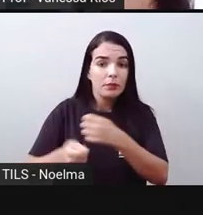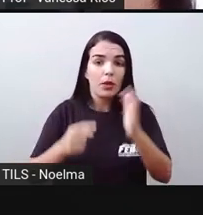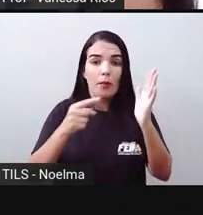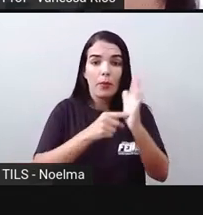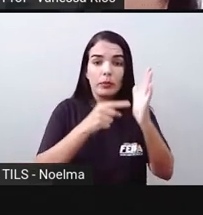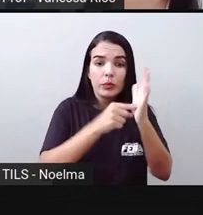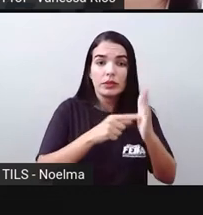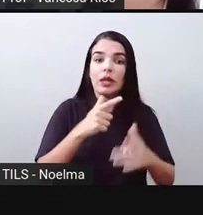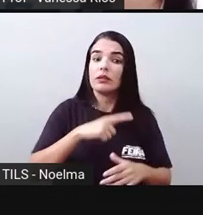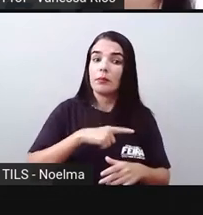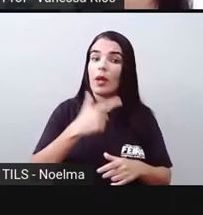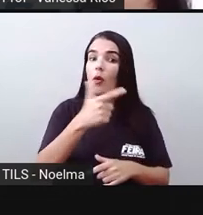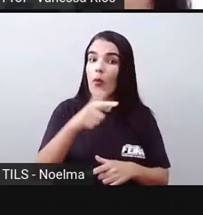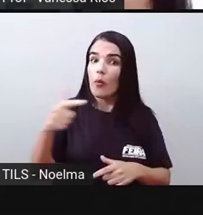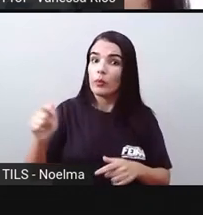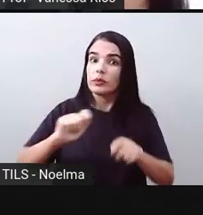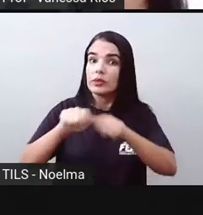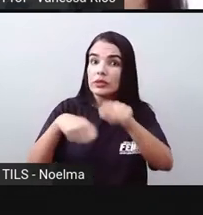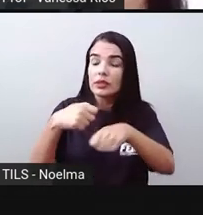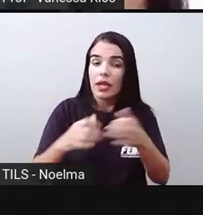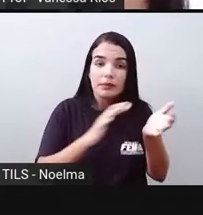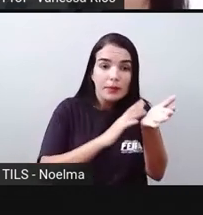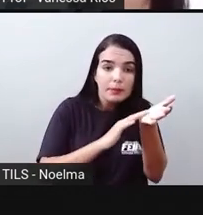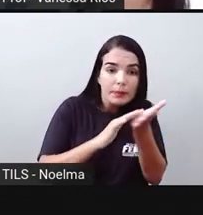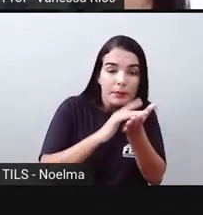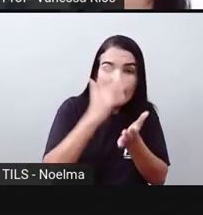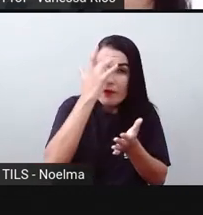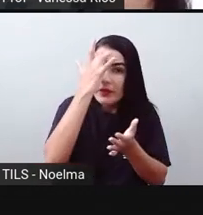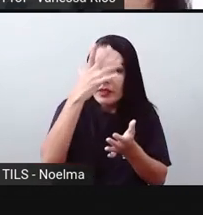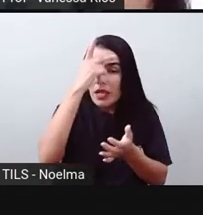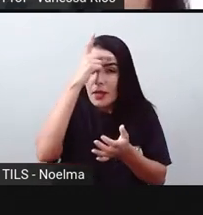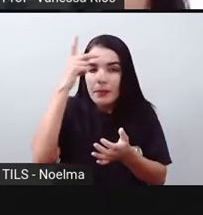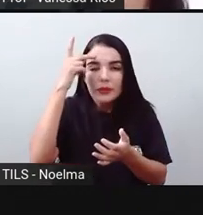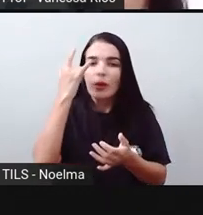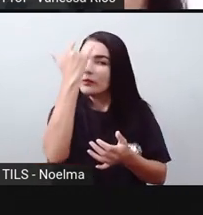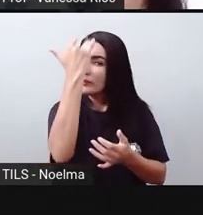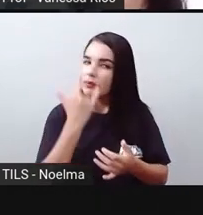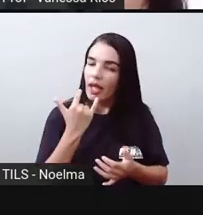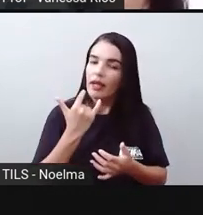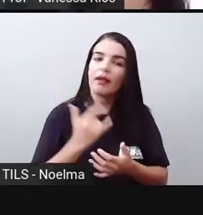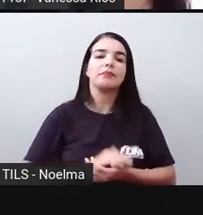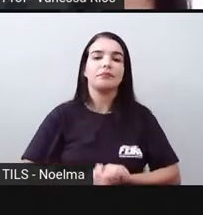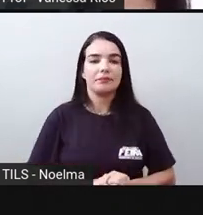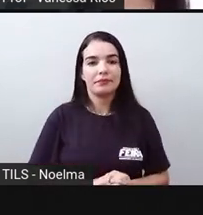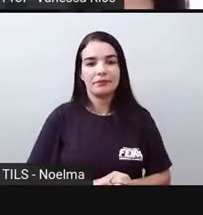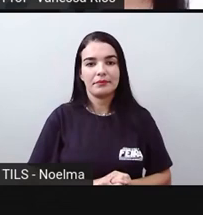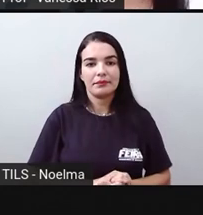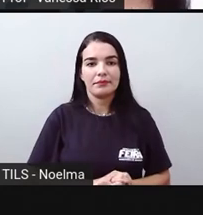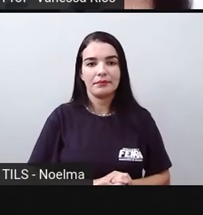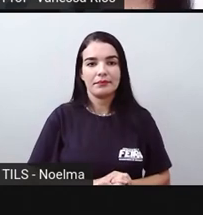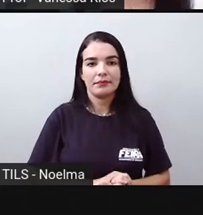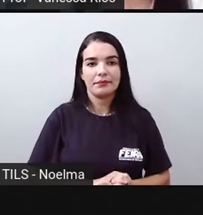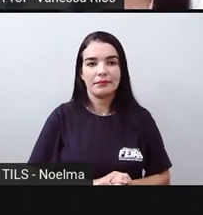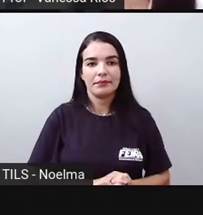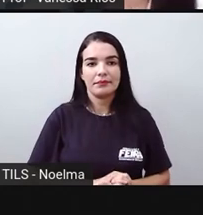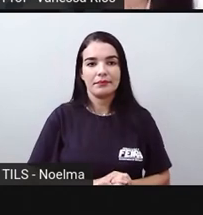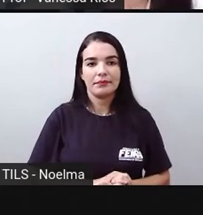e outros sinais que facilitam o entendimento de uma mensagem por aqueles que não conseguem